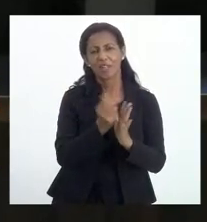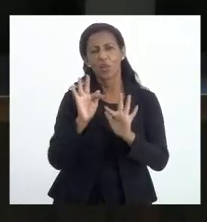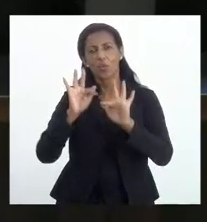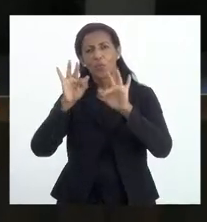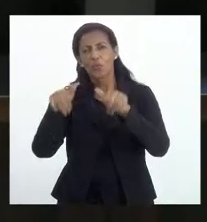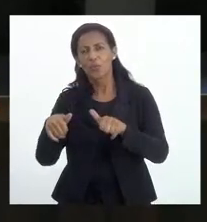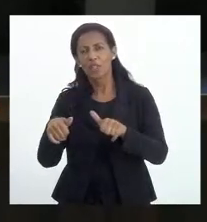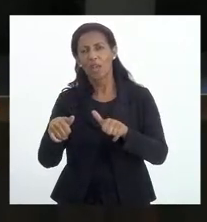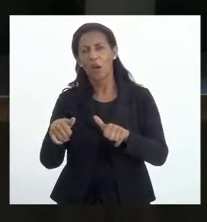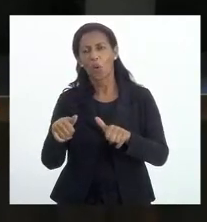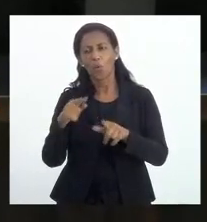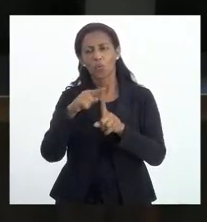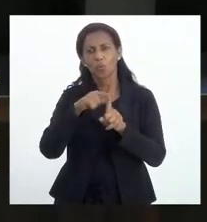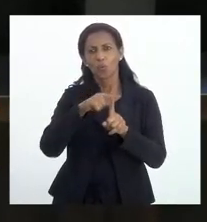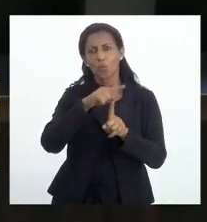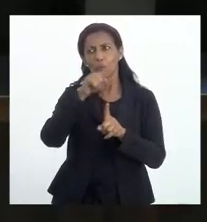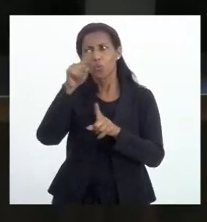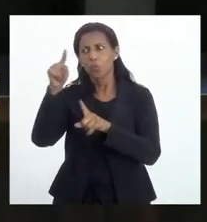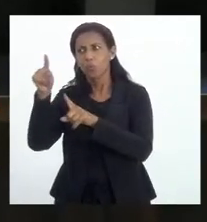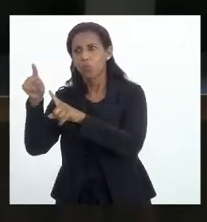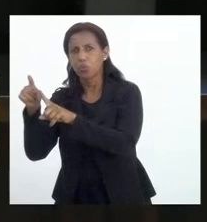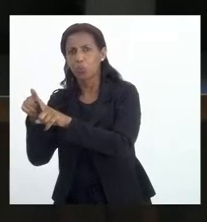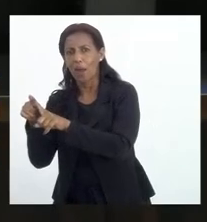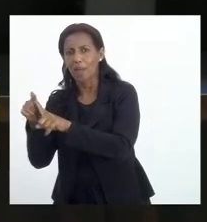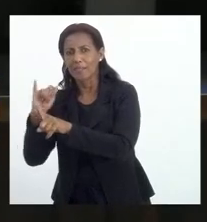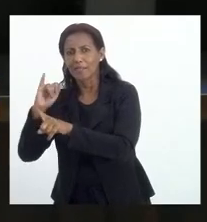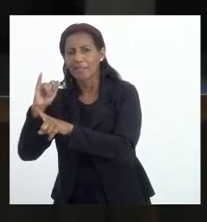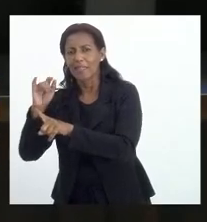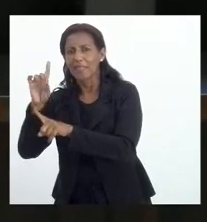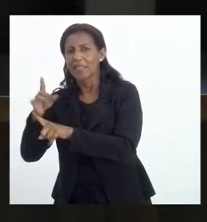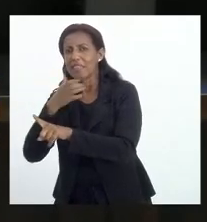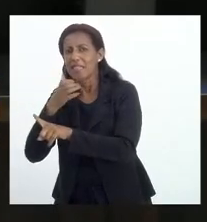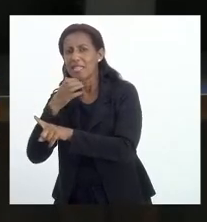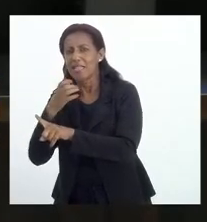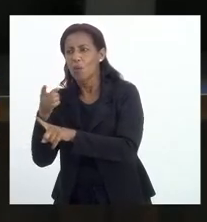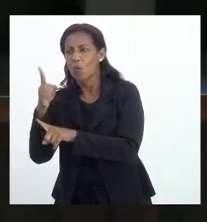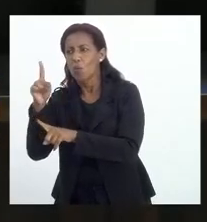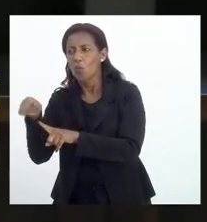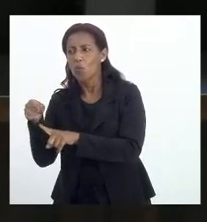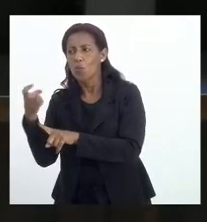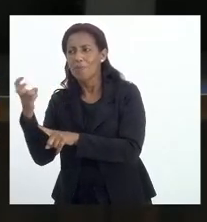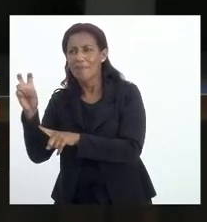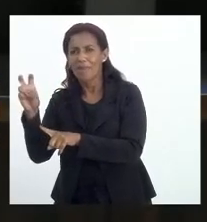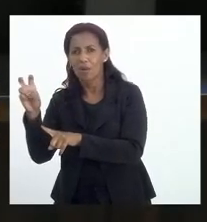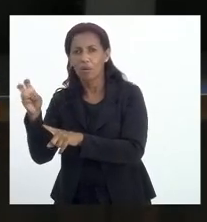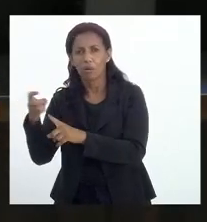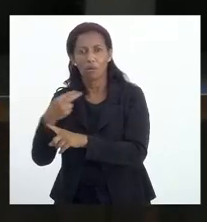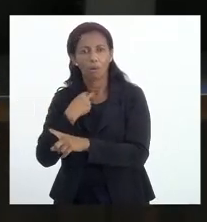sido 1,5. Você não pode gastar nada dessa receita.